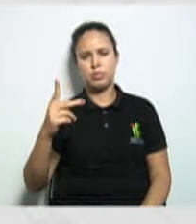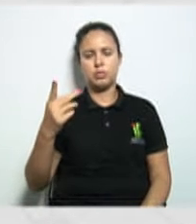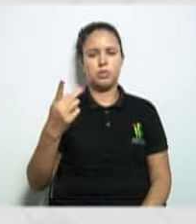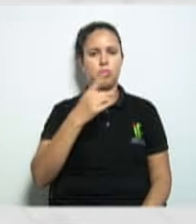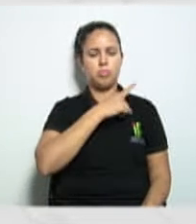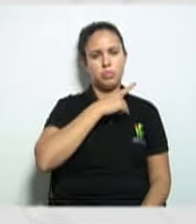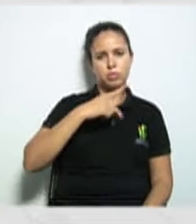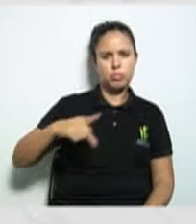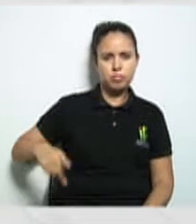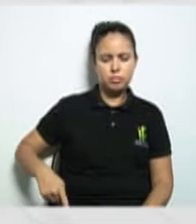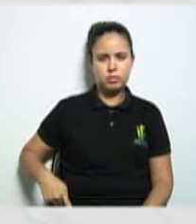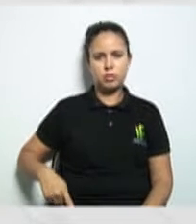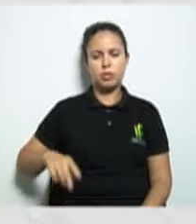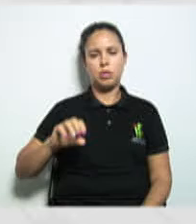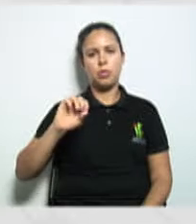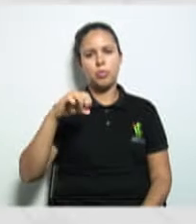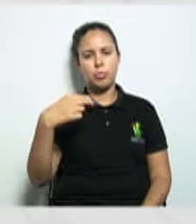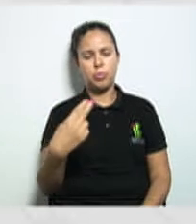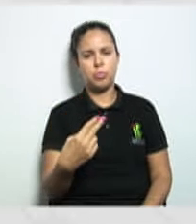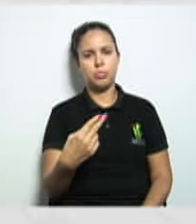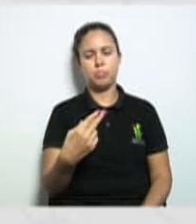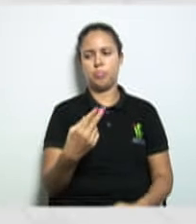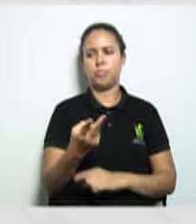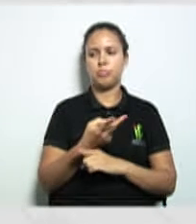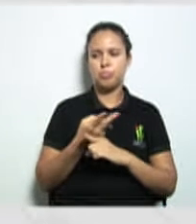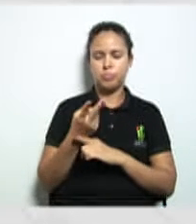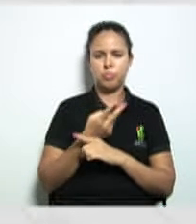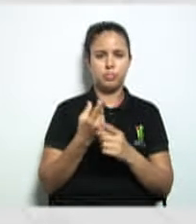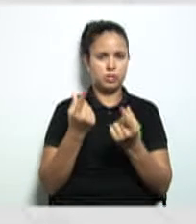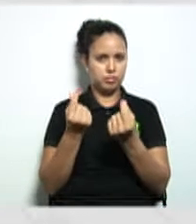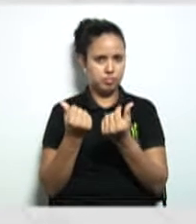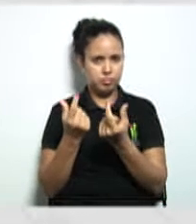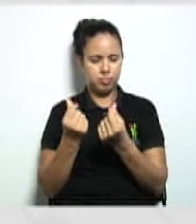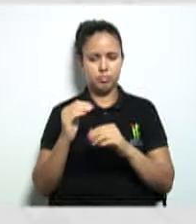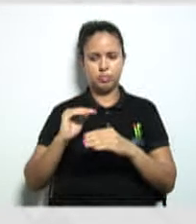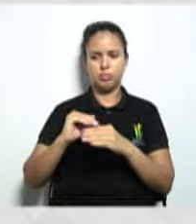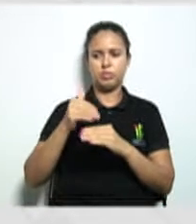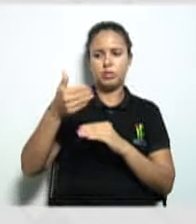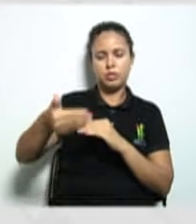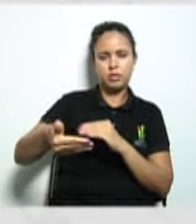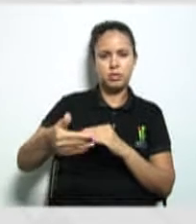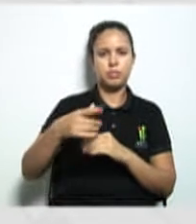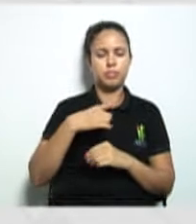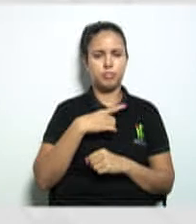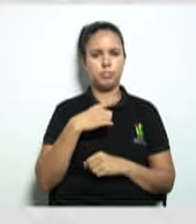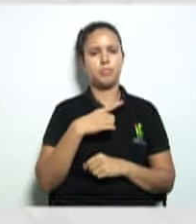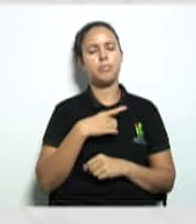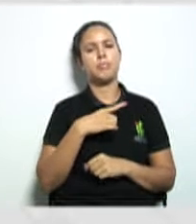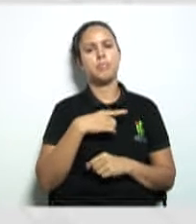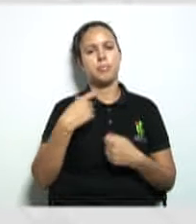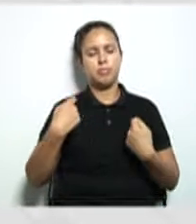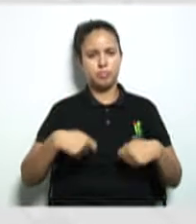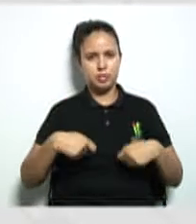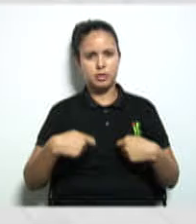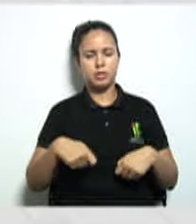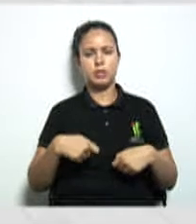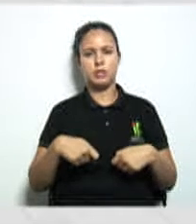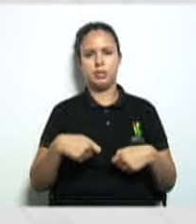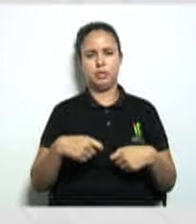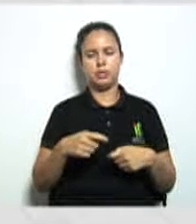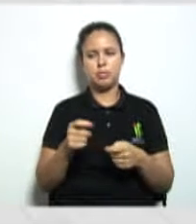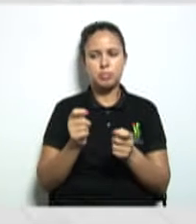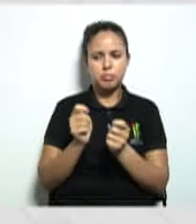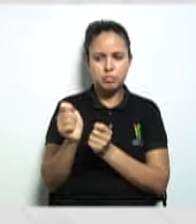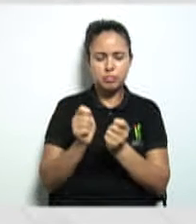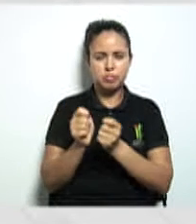ou recorrerem a capital externo, devem fazê-lo em condições que assegure o controle